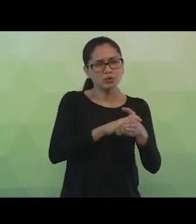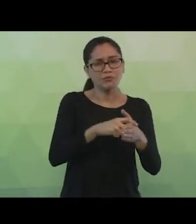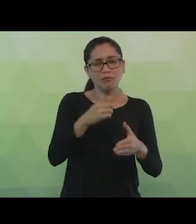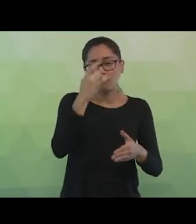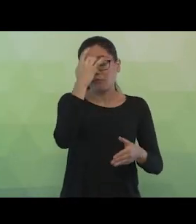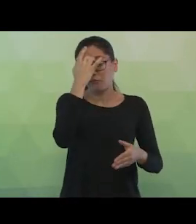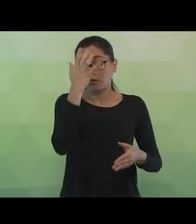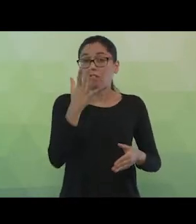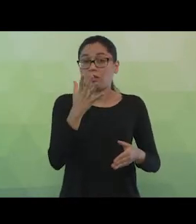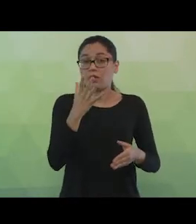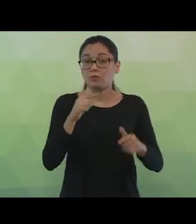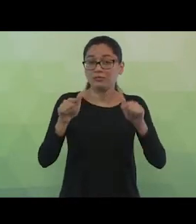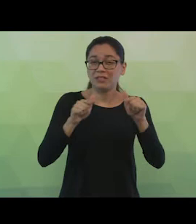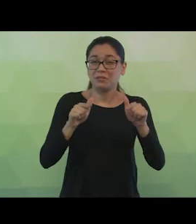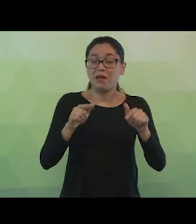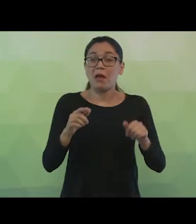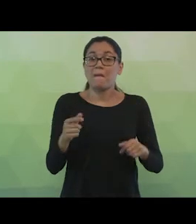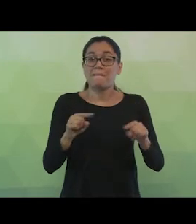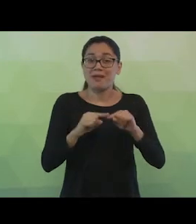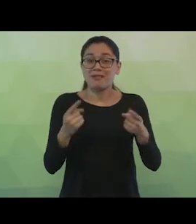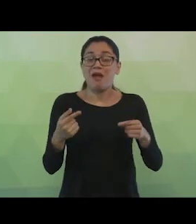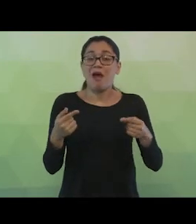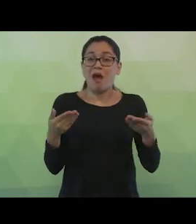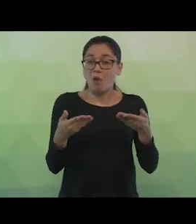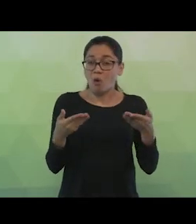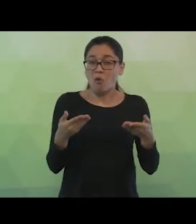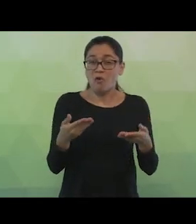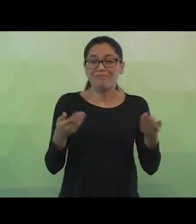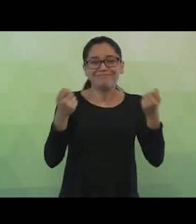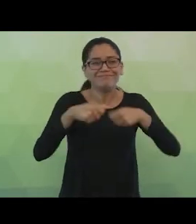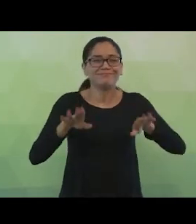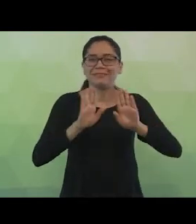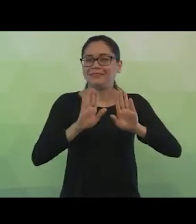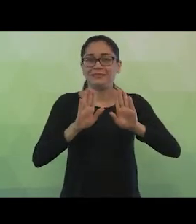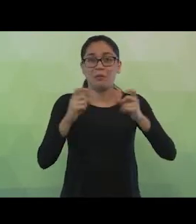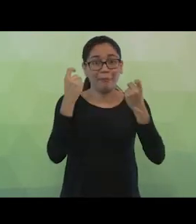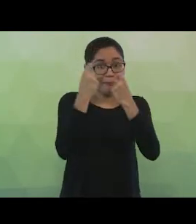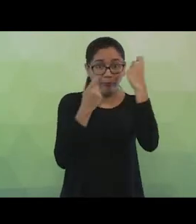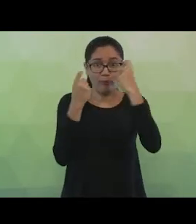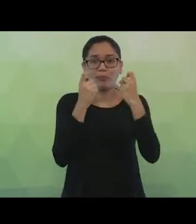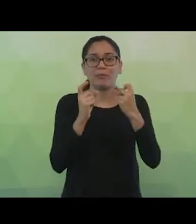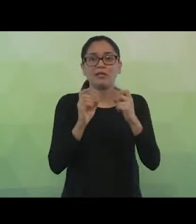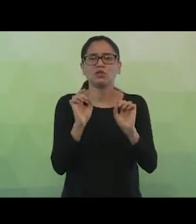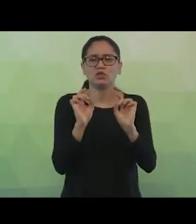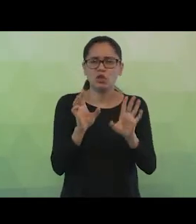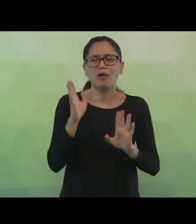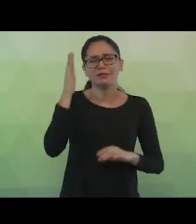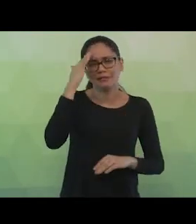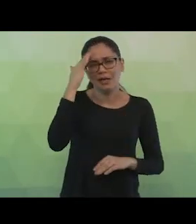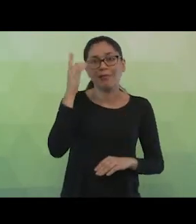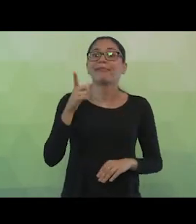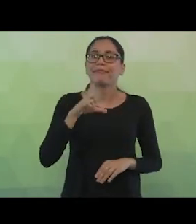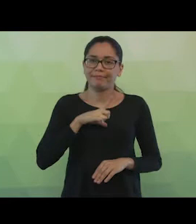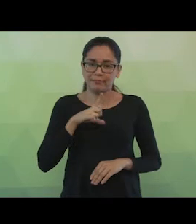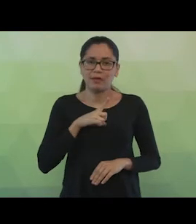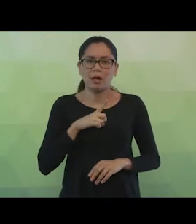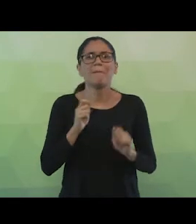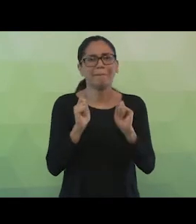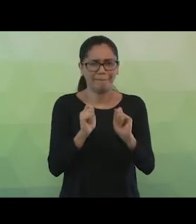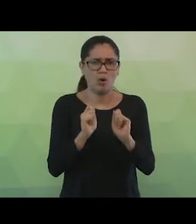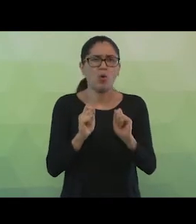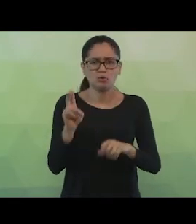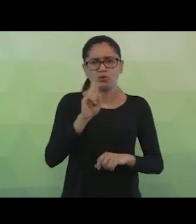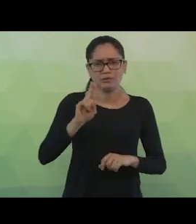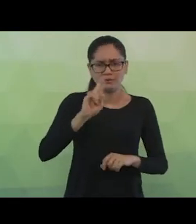momento, não iremos nos preocupar com elas. Basta sabermos que elas existem e podemos